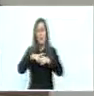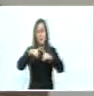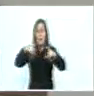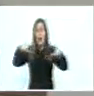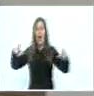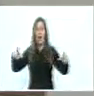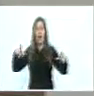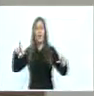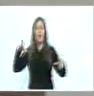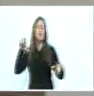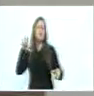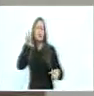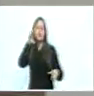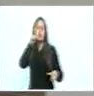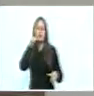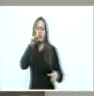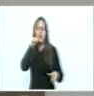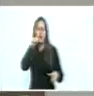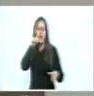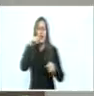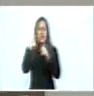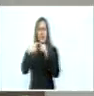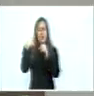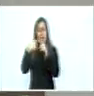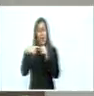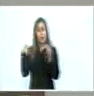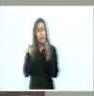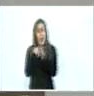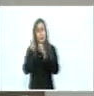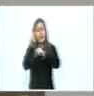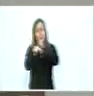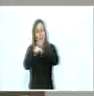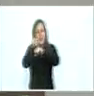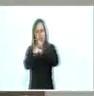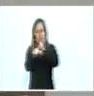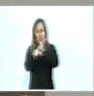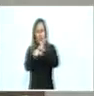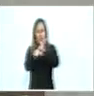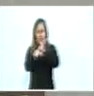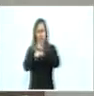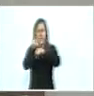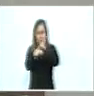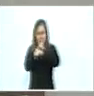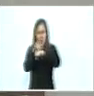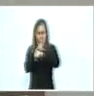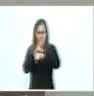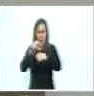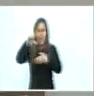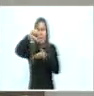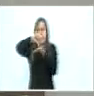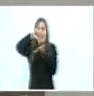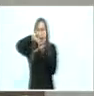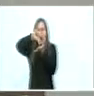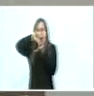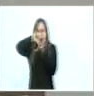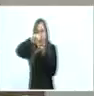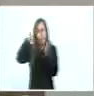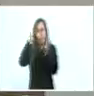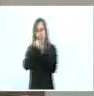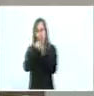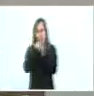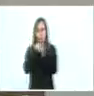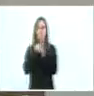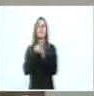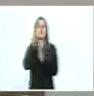do SISEMA são da cidade de Viçosa. O Viçosa ser um polo universitário, né, e está voltado